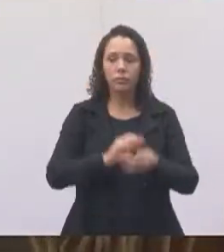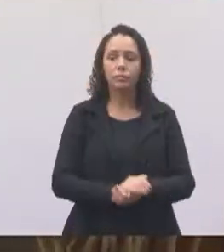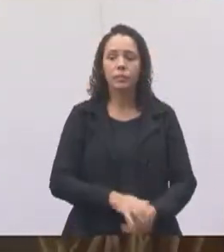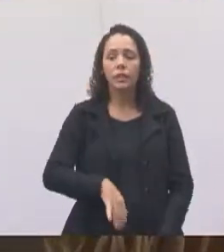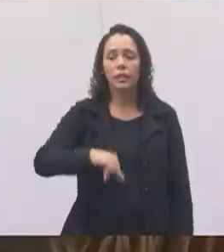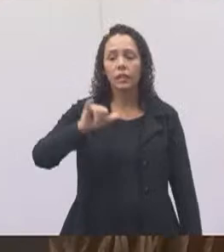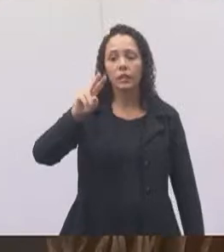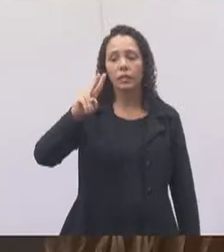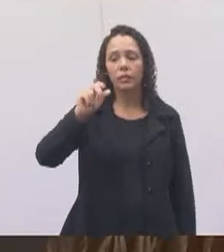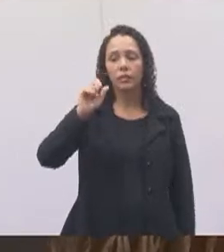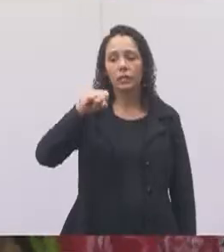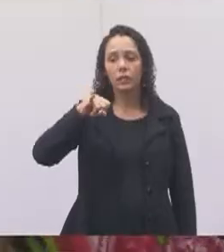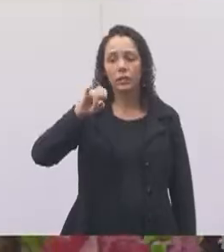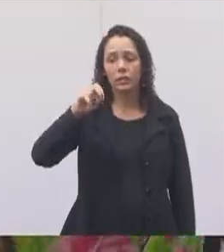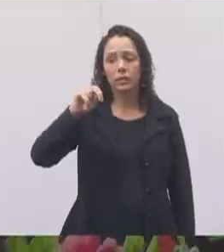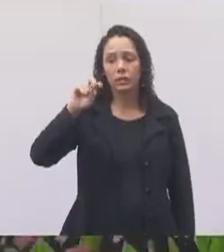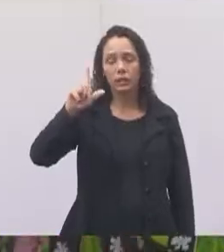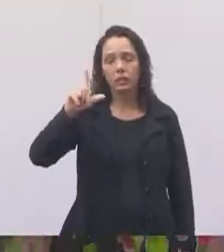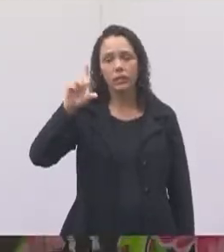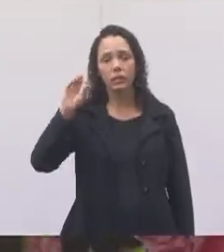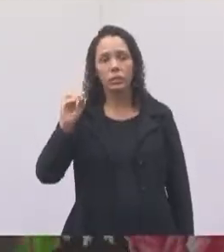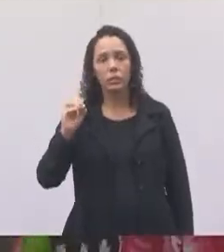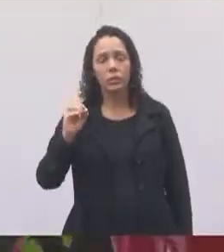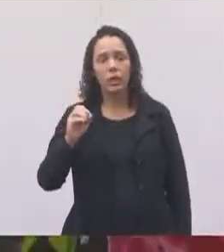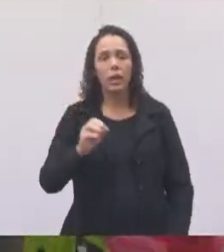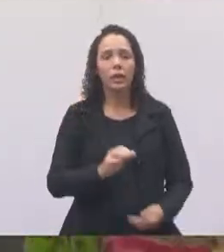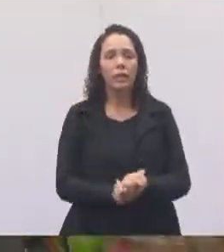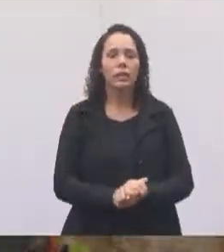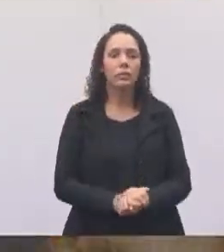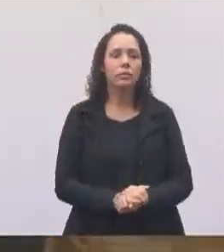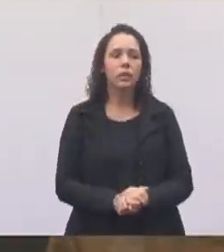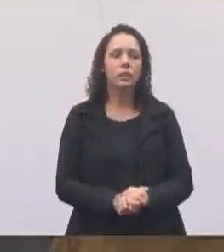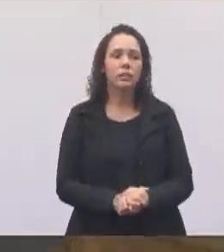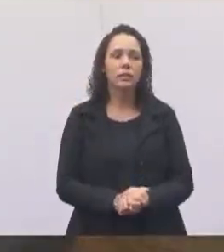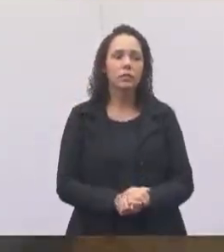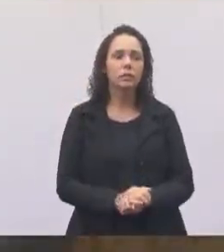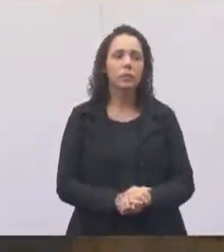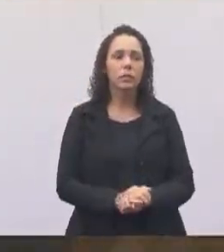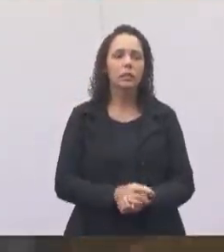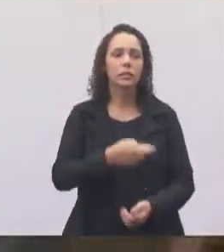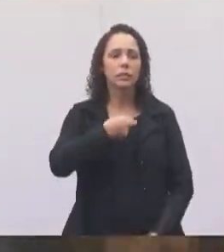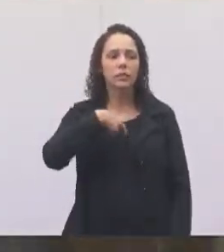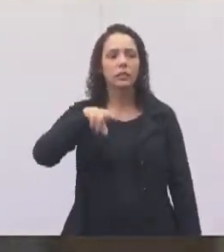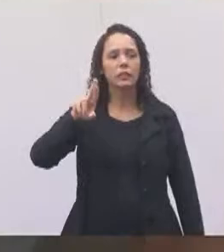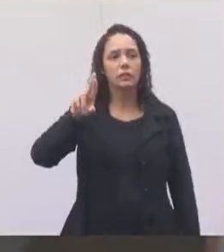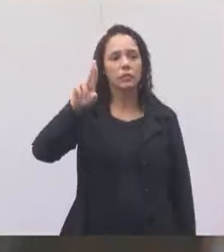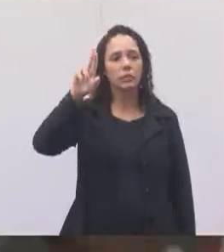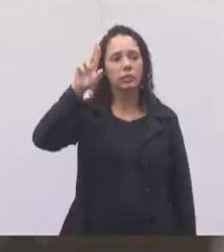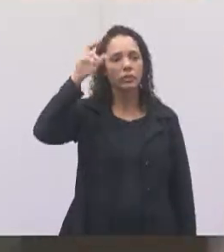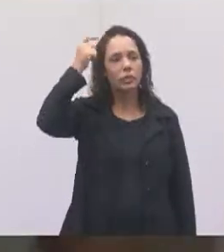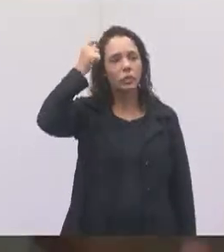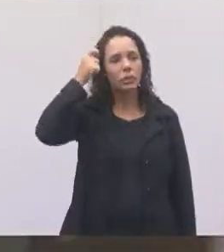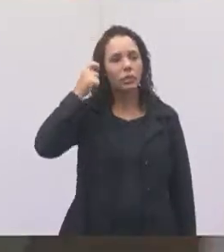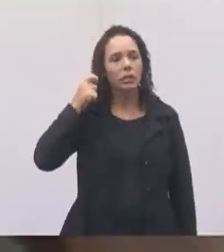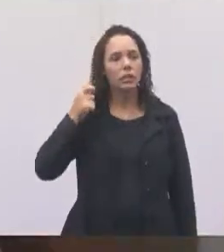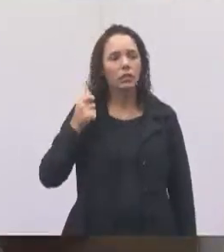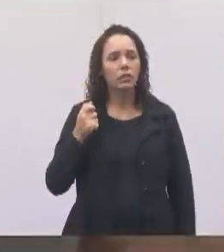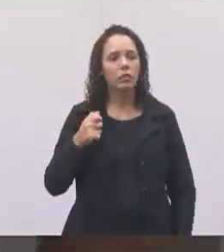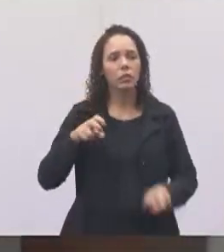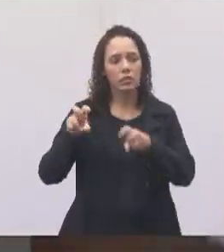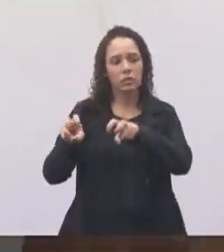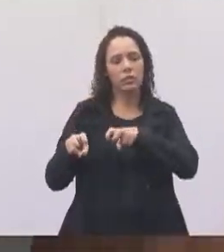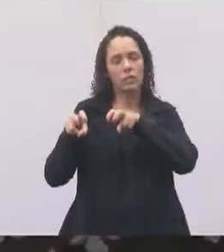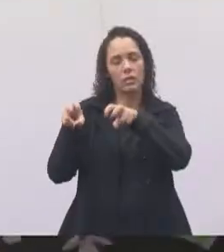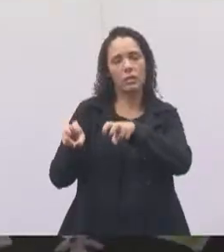mais conhecido como Chocolate, é praticante da Umbanda, religião afro-brasileira. Ele comenta o surgimento do